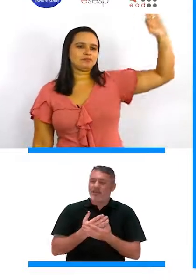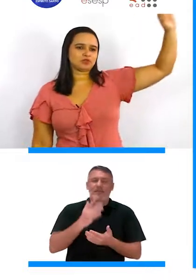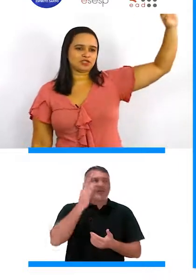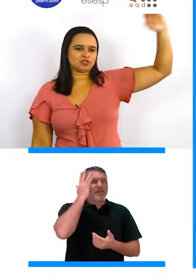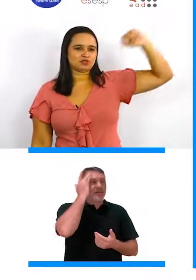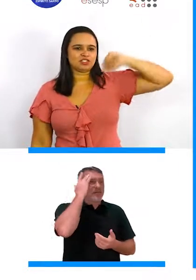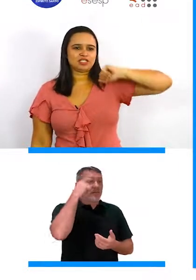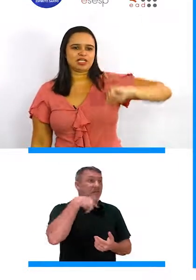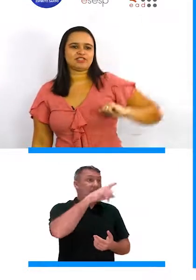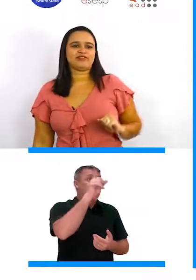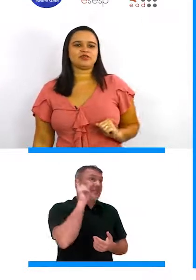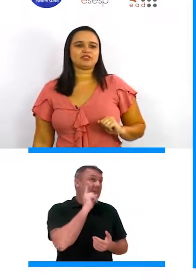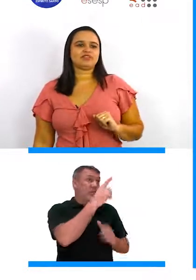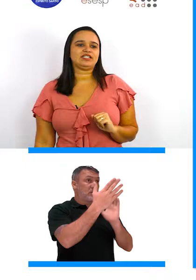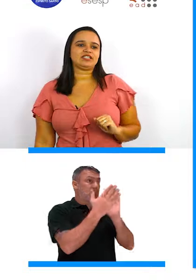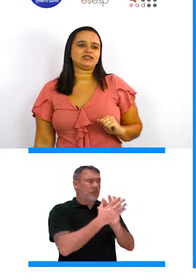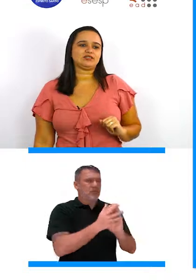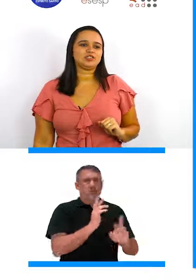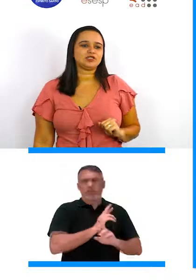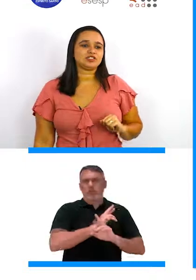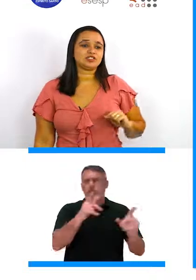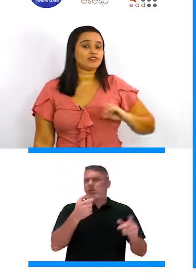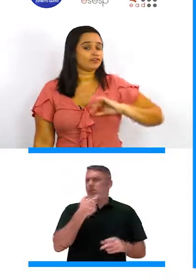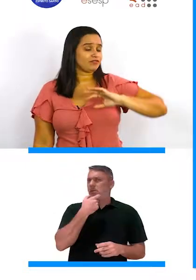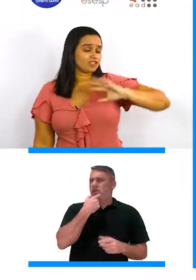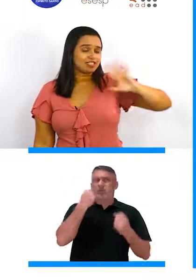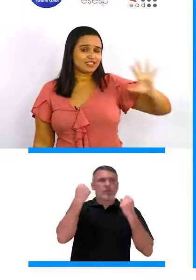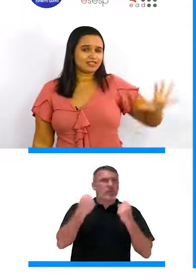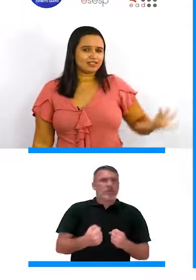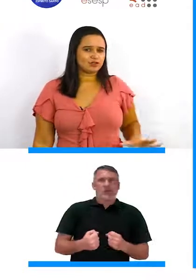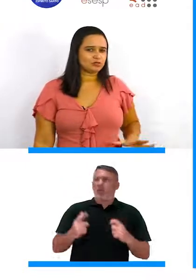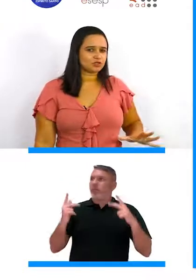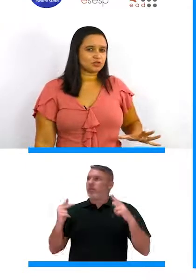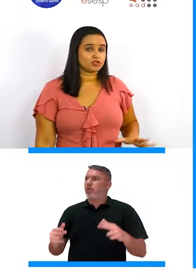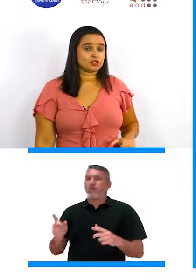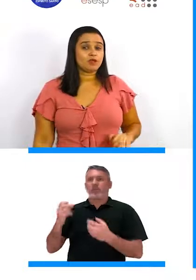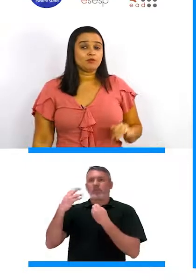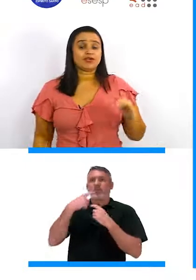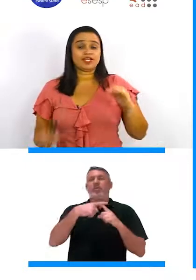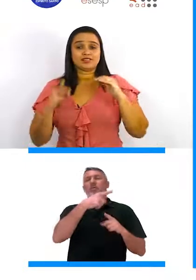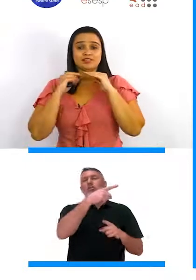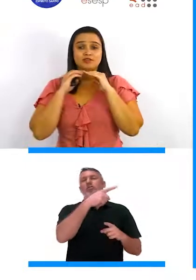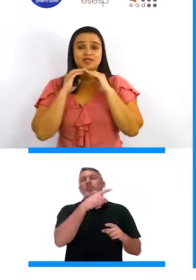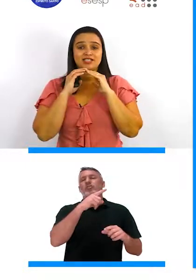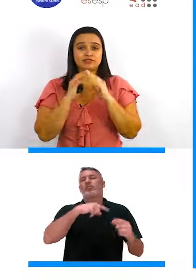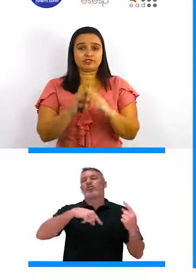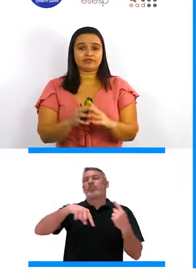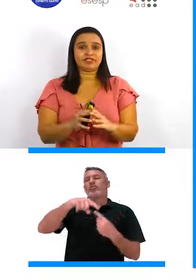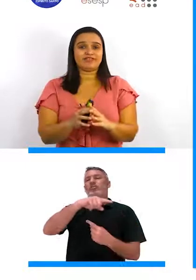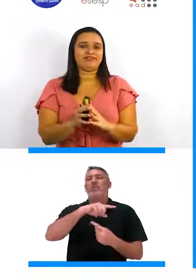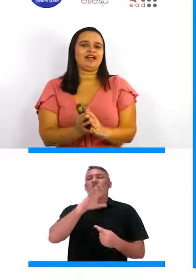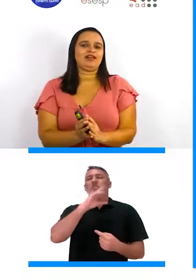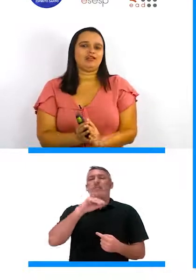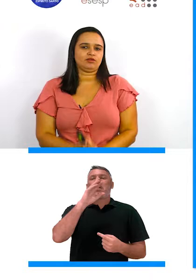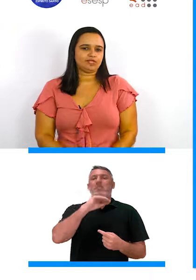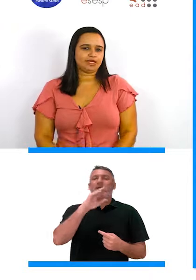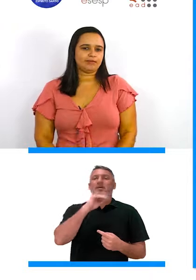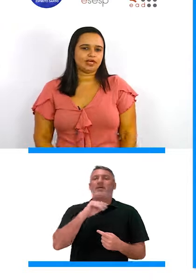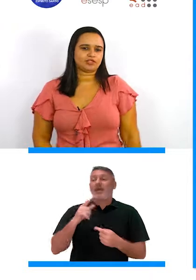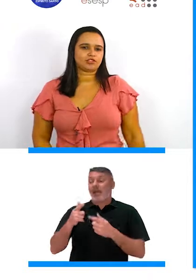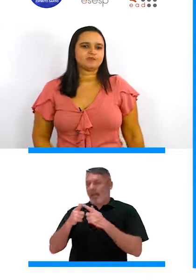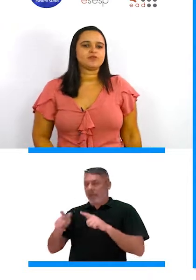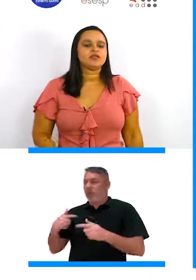vai para os Estados Unidos e lá você vai encontrar variação linguística e vai ficar sem entender algumas coisas, porque elas se dão mais no nível da fala e